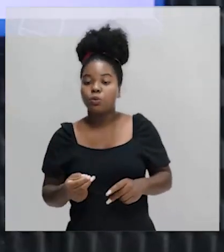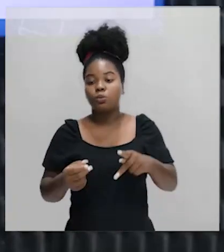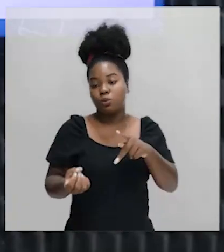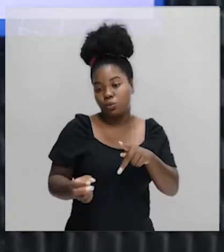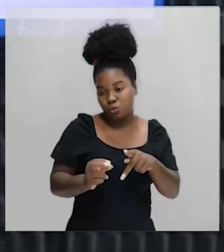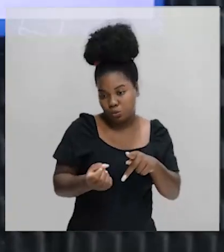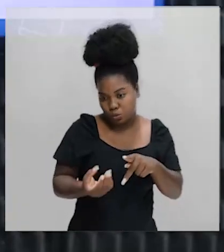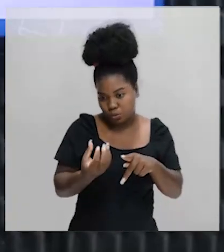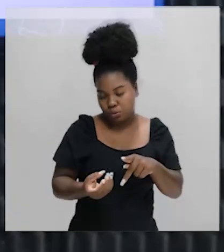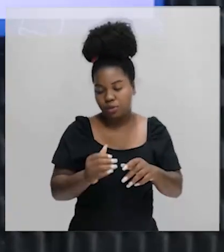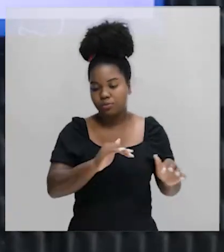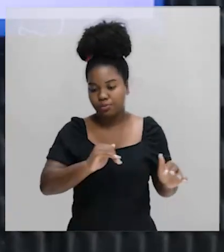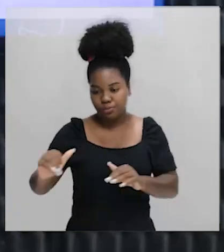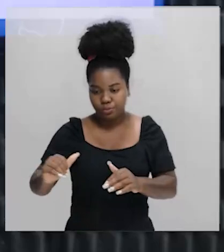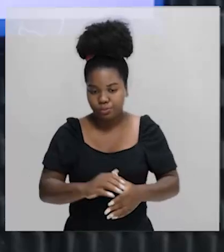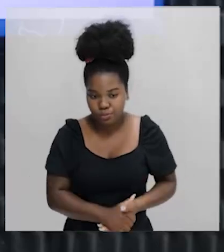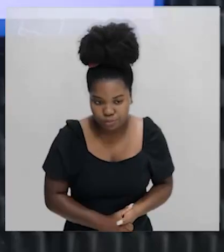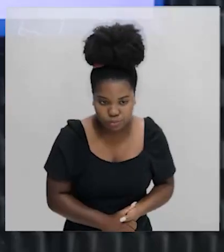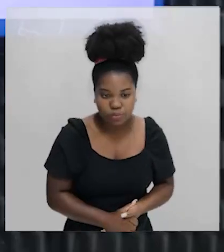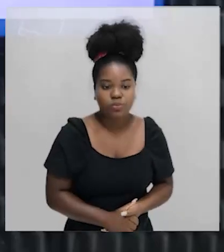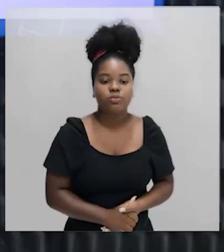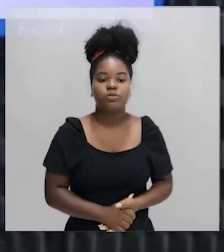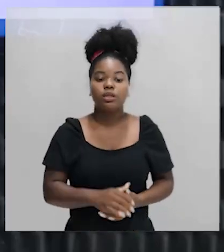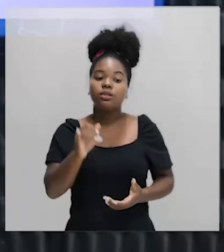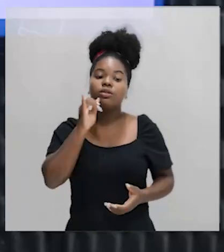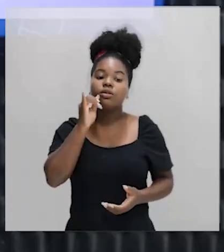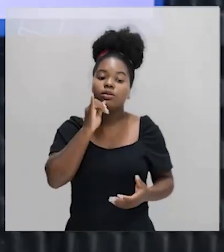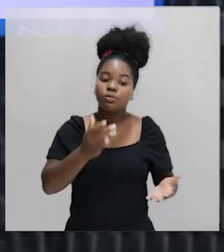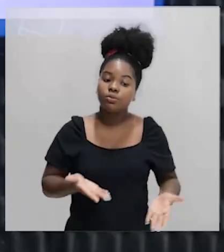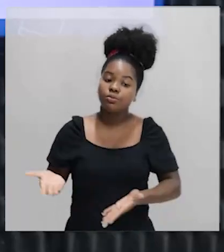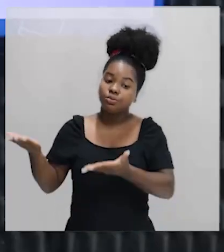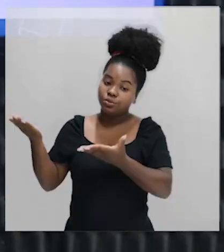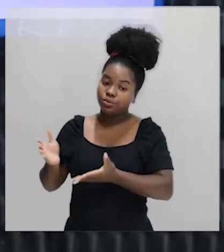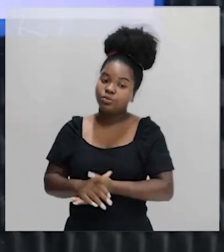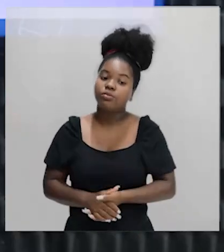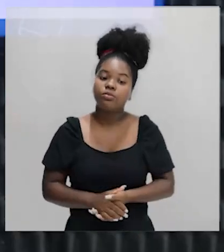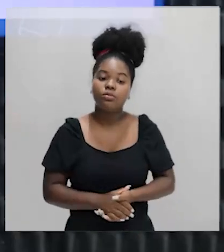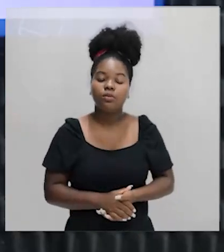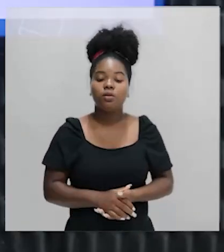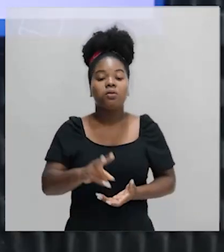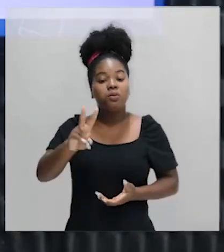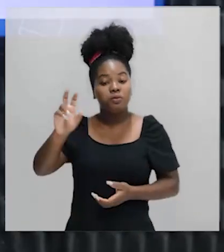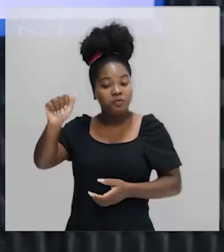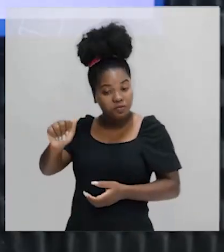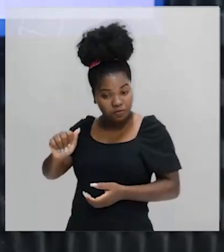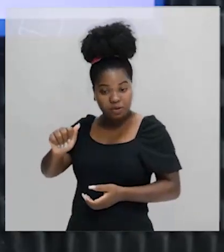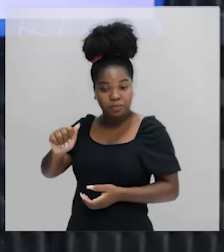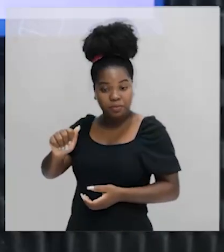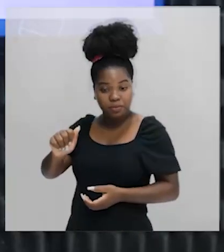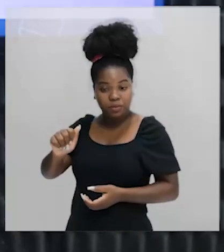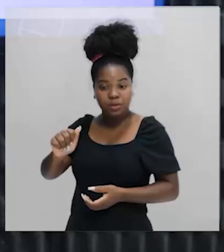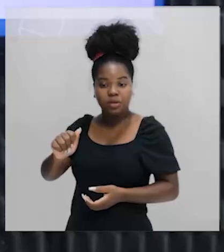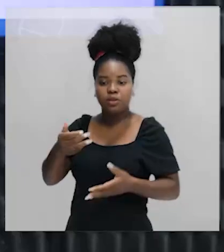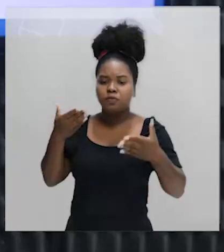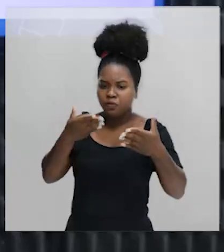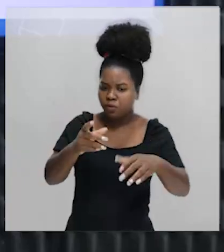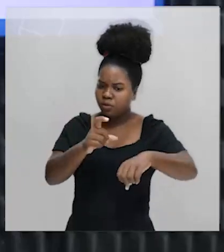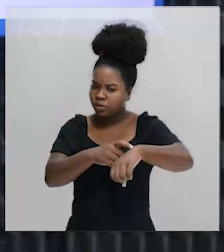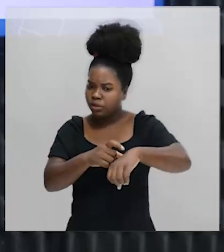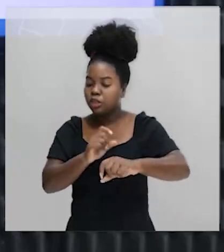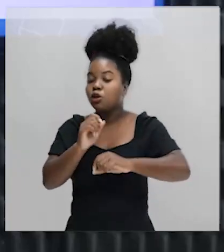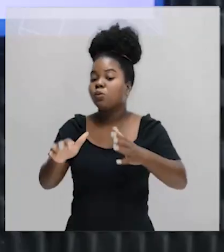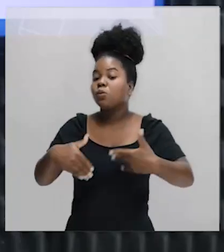né? Dissertávamos, o vá é a desinência que marca o tempo, no caso o pretérito, né, do